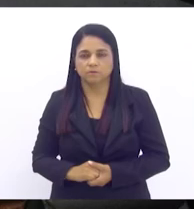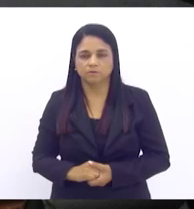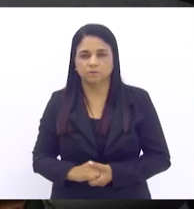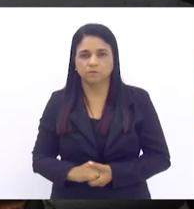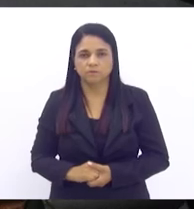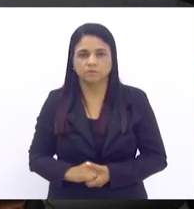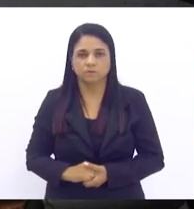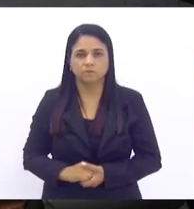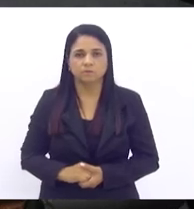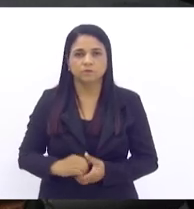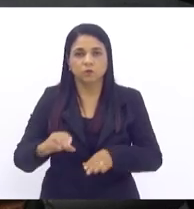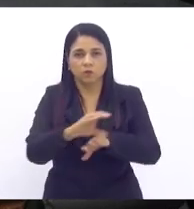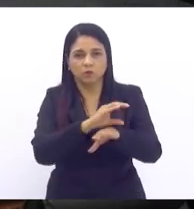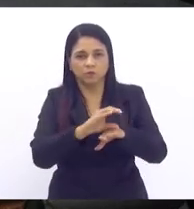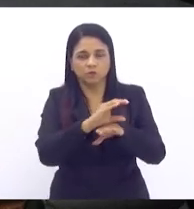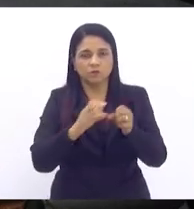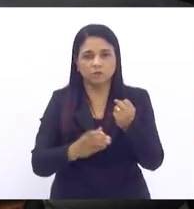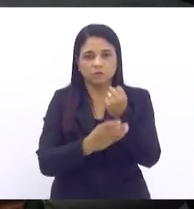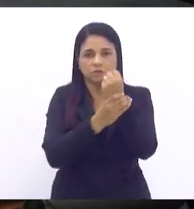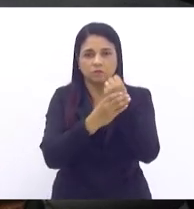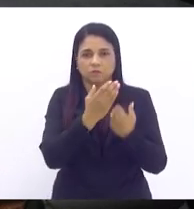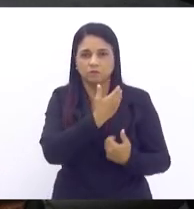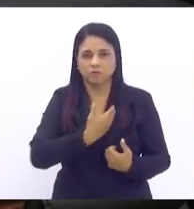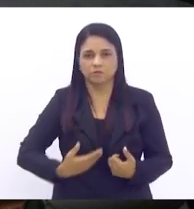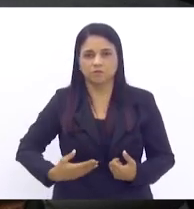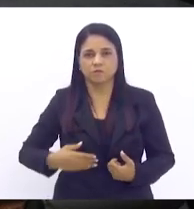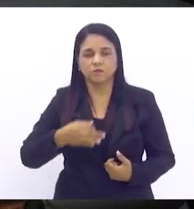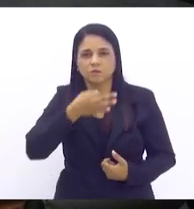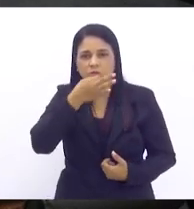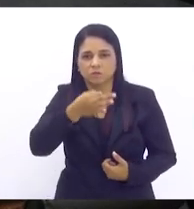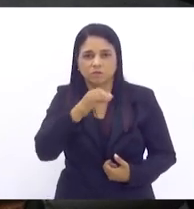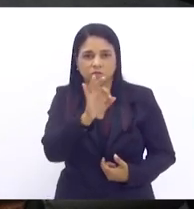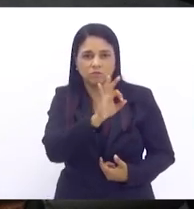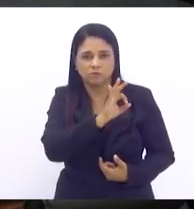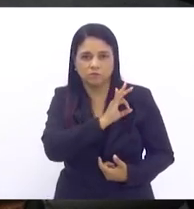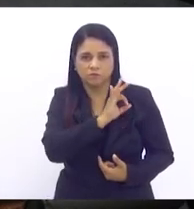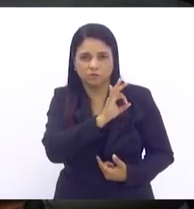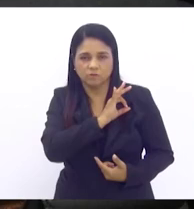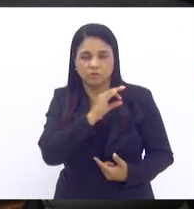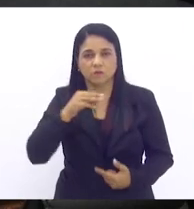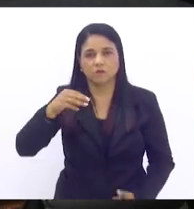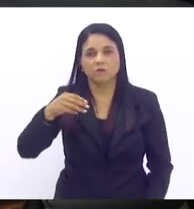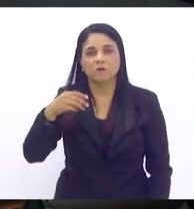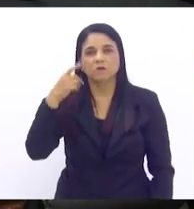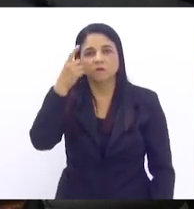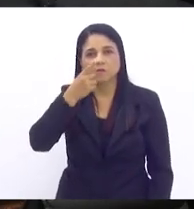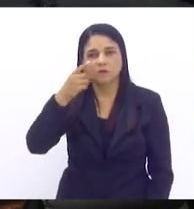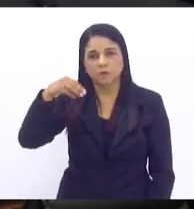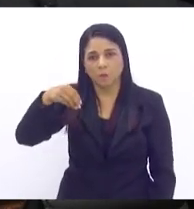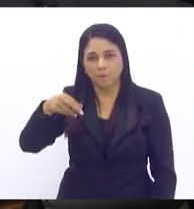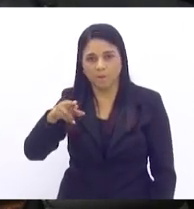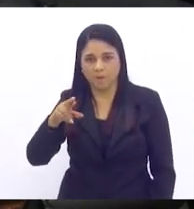Obrigada. Pela Comissão de Segurança Pública e Assuntos de Polícia, deputado Márcio Glauberto.